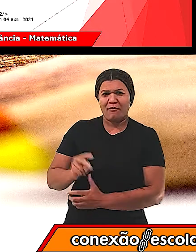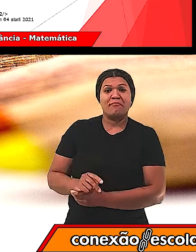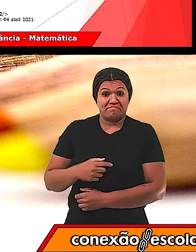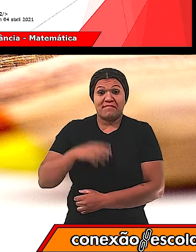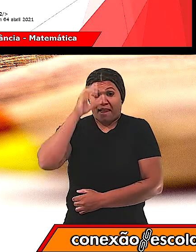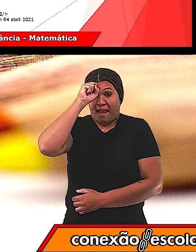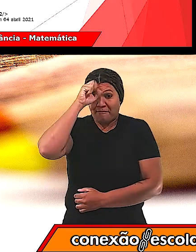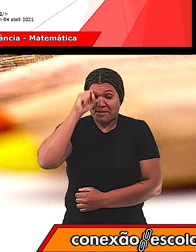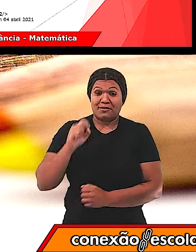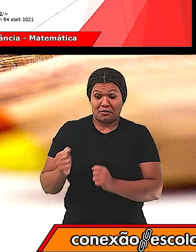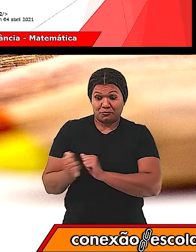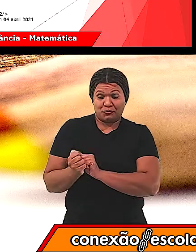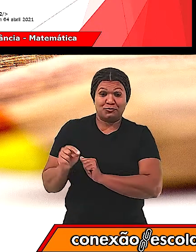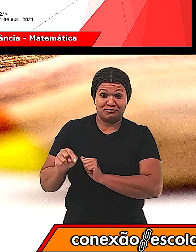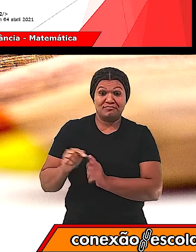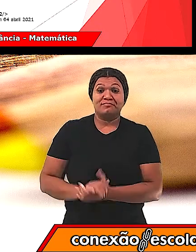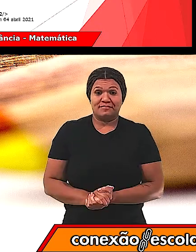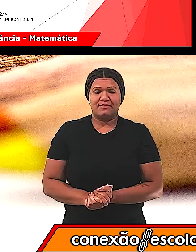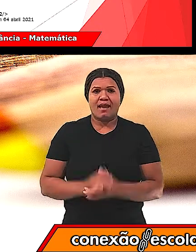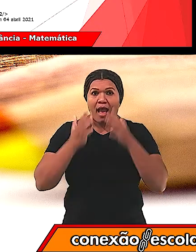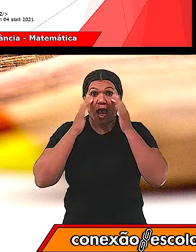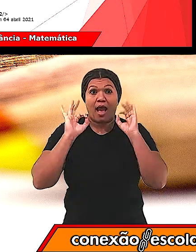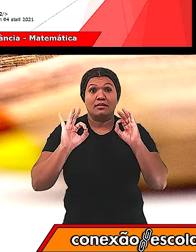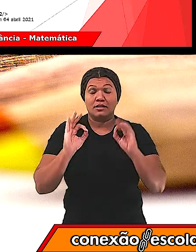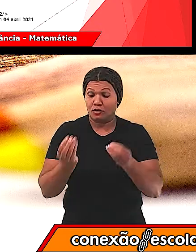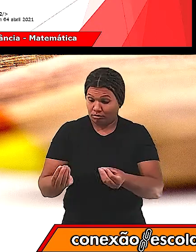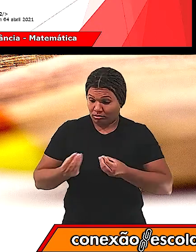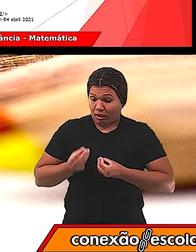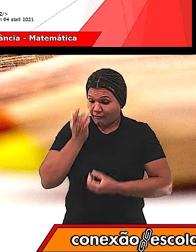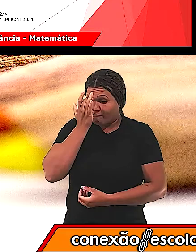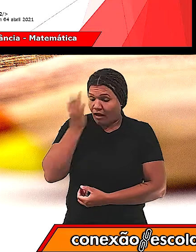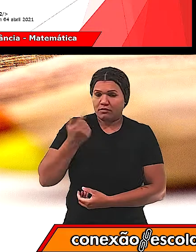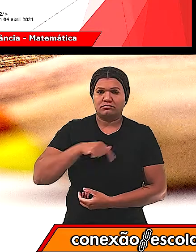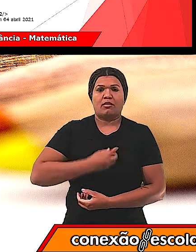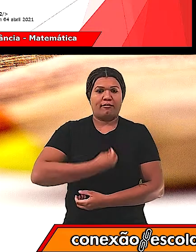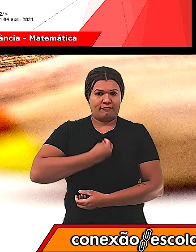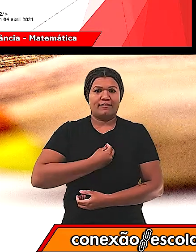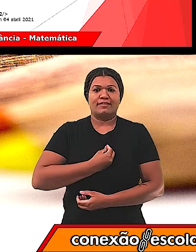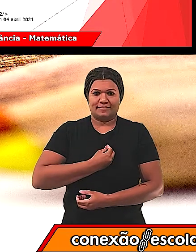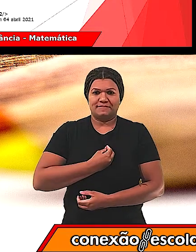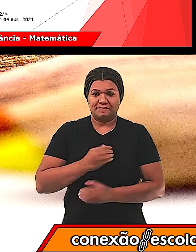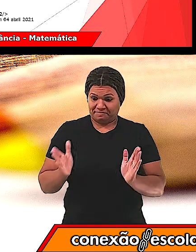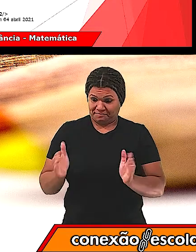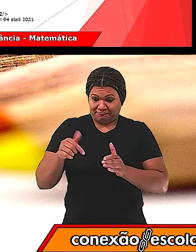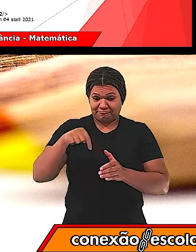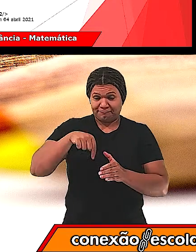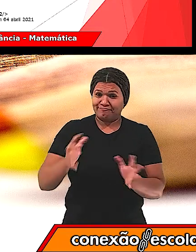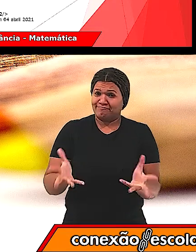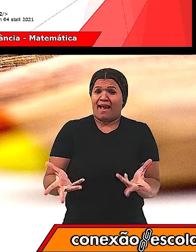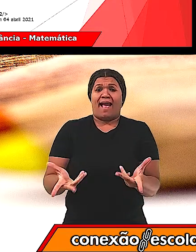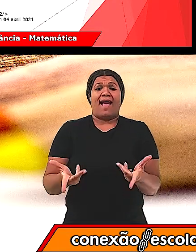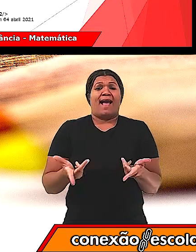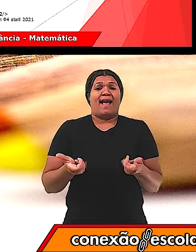ela. Presta atenção, tanto que vai facilitar a nossa vida com essa máquina. Ela é